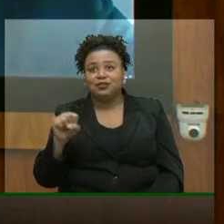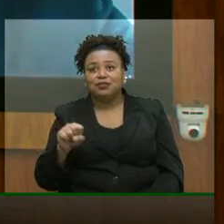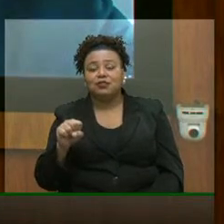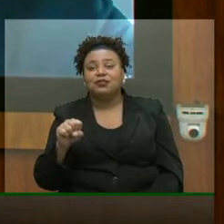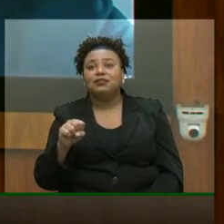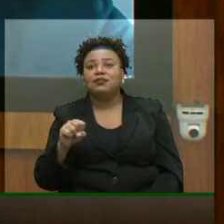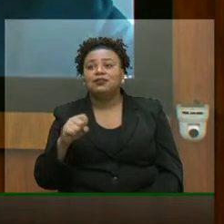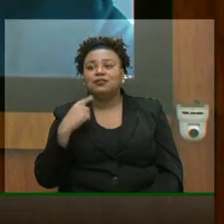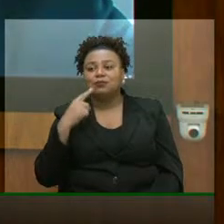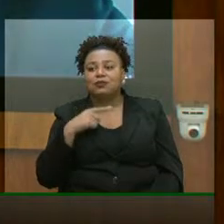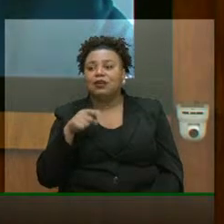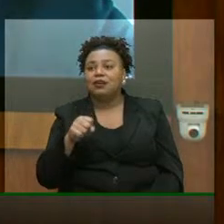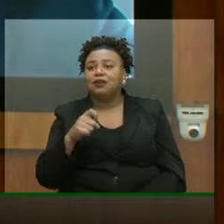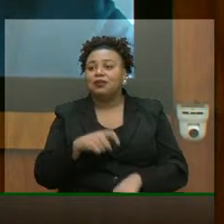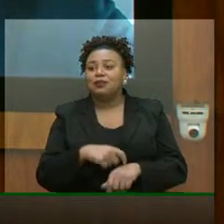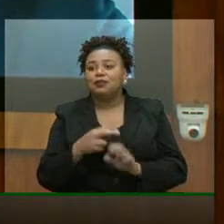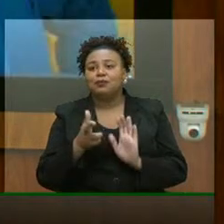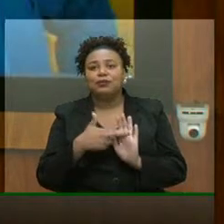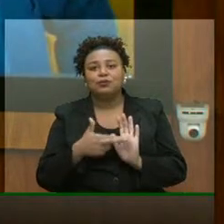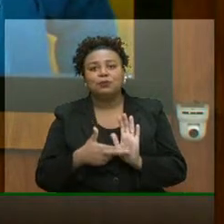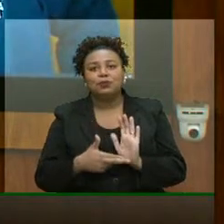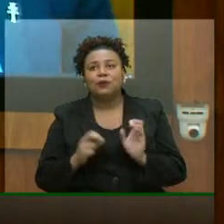Deputado Zé Nunes, com a palavra, pelo tempo regimental. Okay.